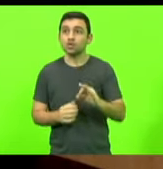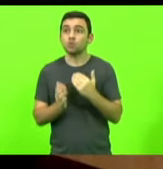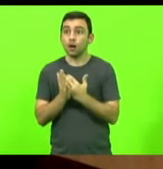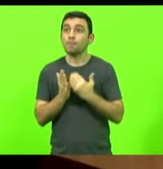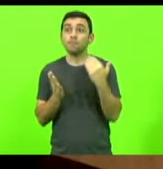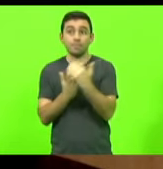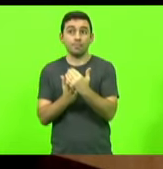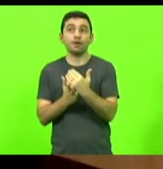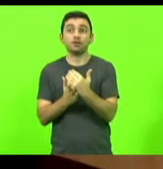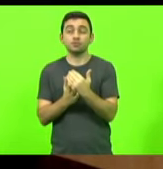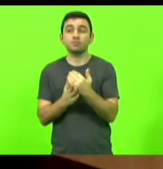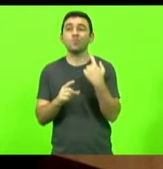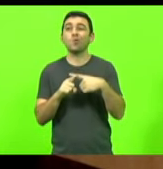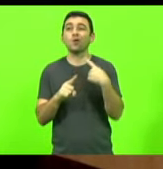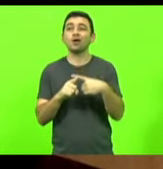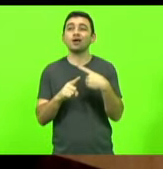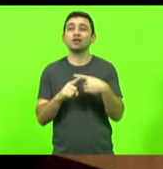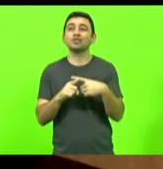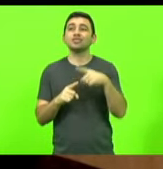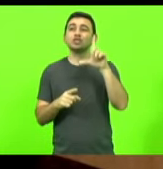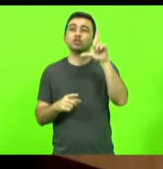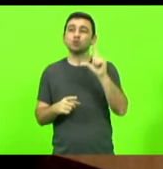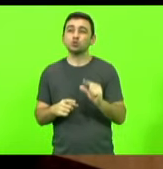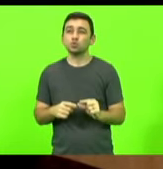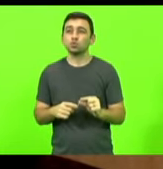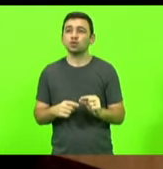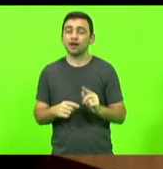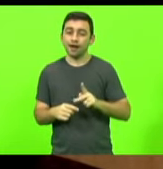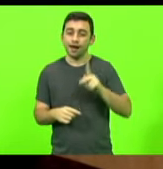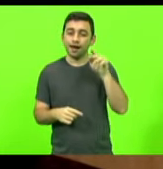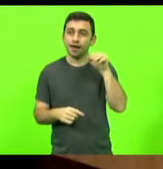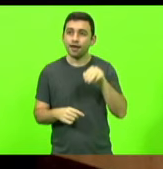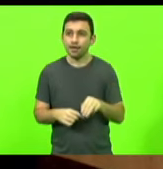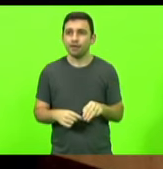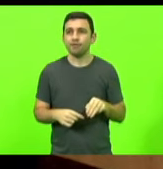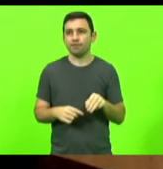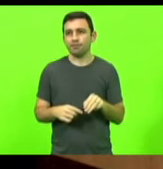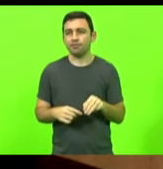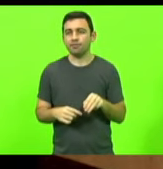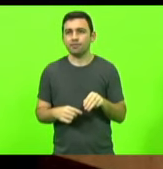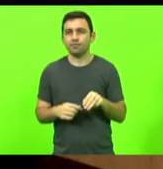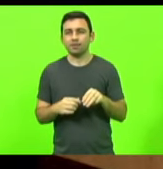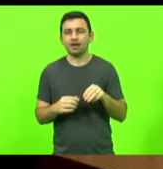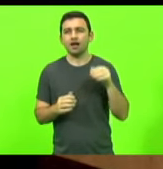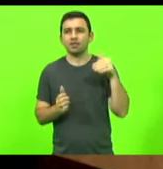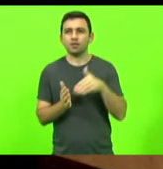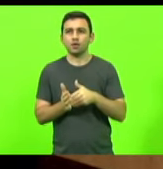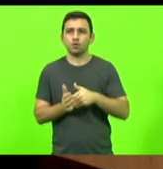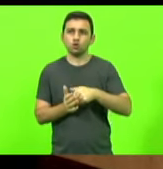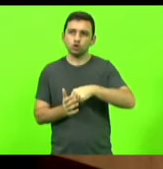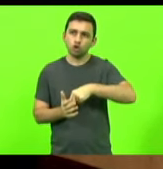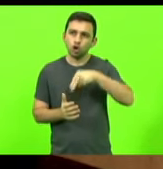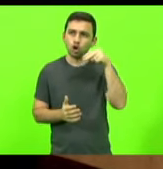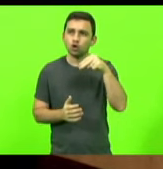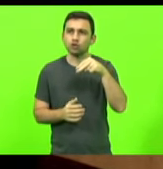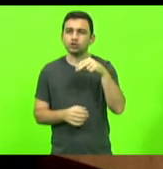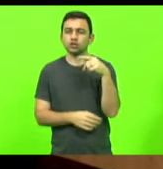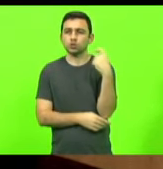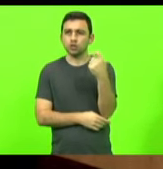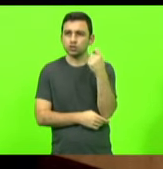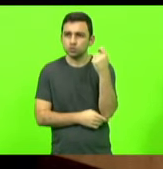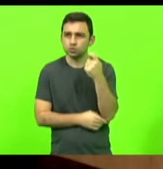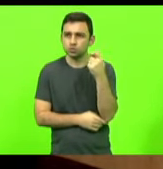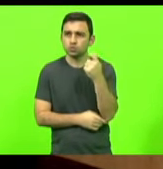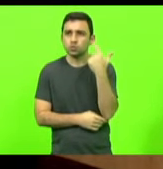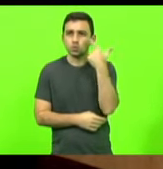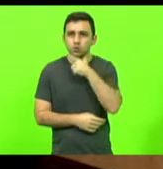porque diminuirá muitos quilômetros para a região norte, nordeste do Rio Grande do Sul, ter acesso